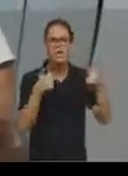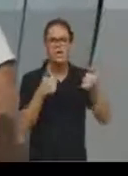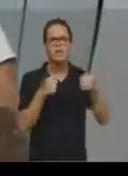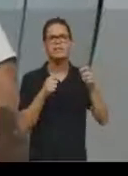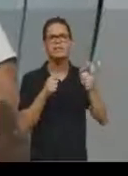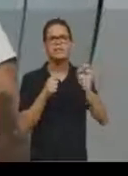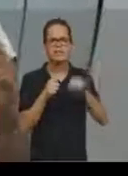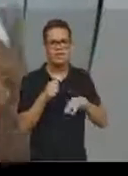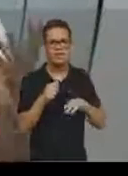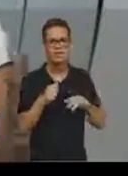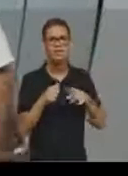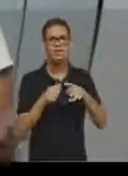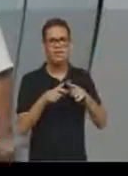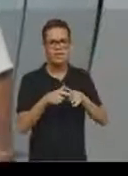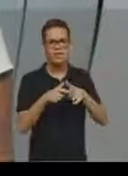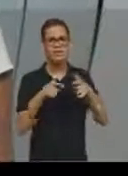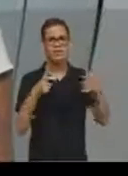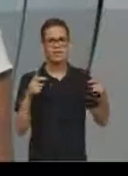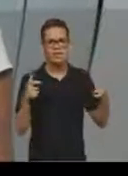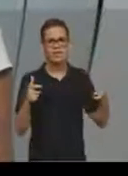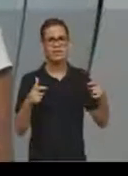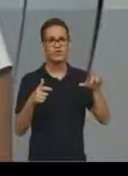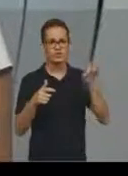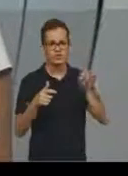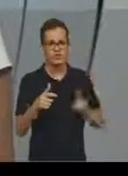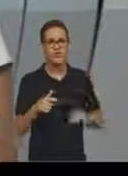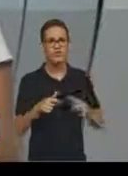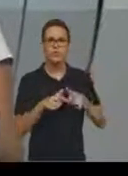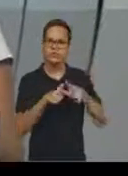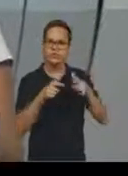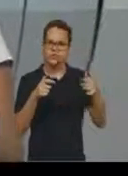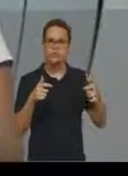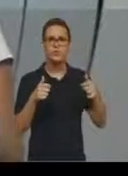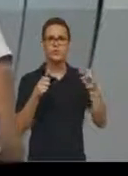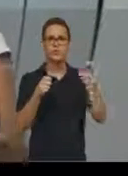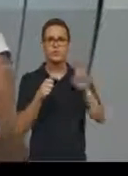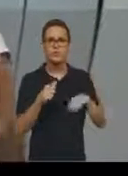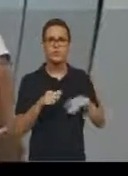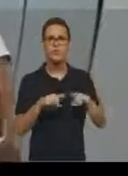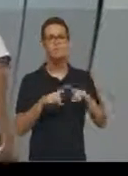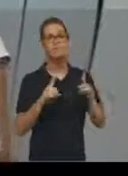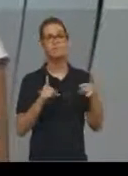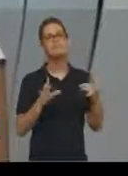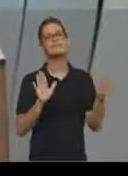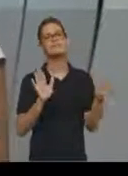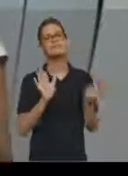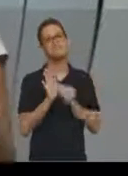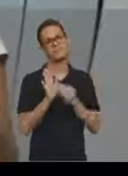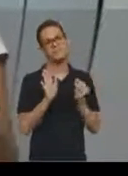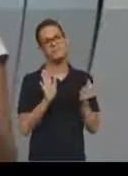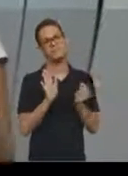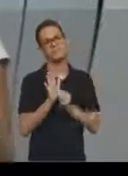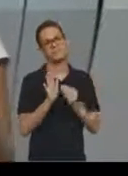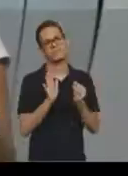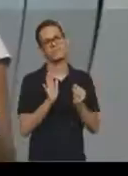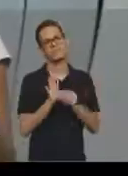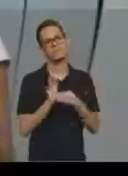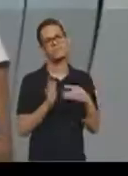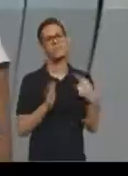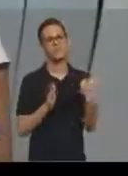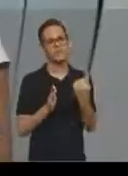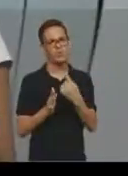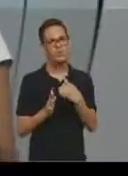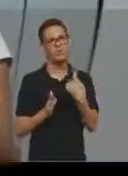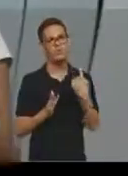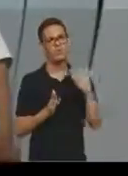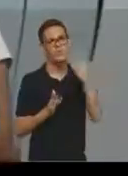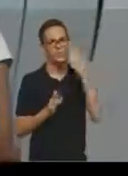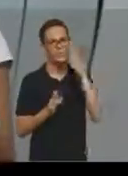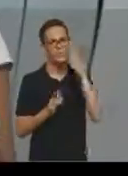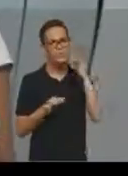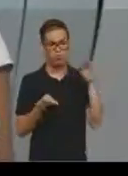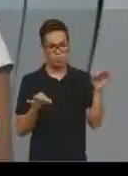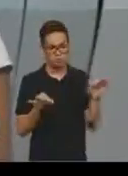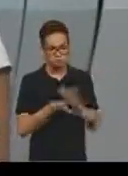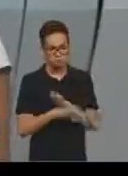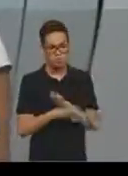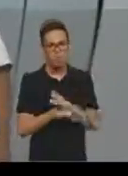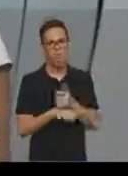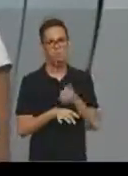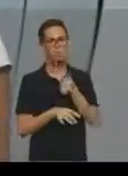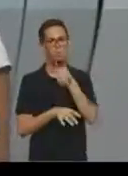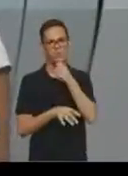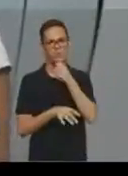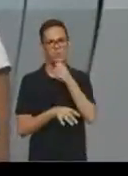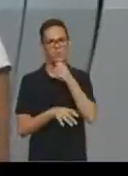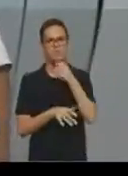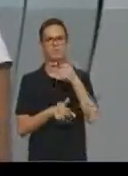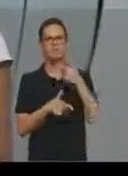consegue compreender a ampliação de direitos, né, mas nós sabemos que a gente ainda tem como um dos grandes problemas